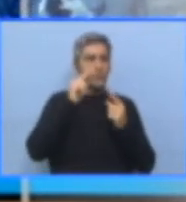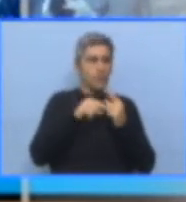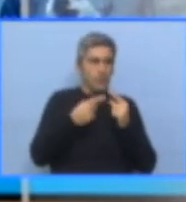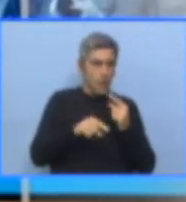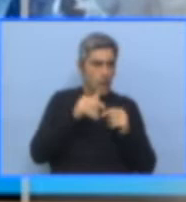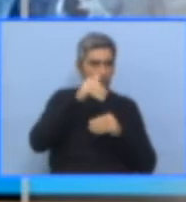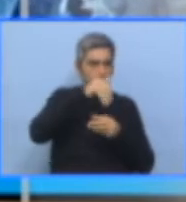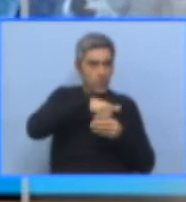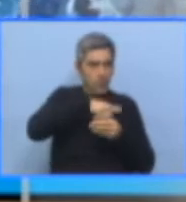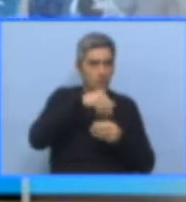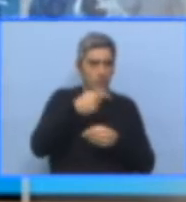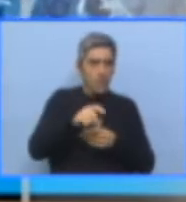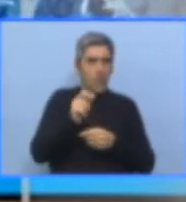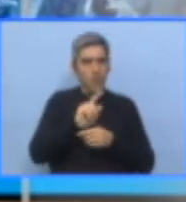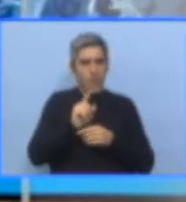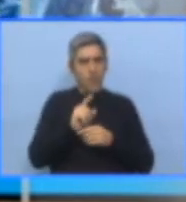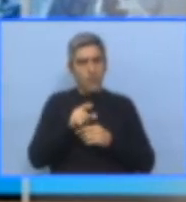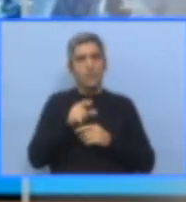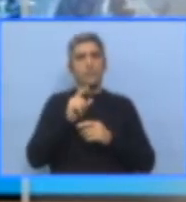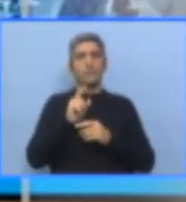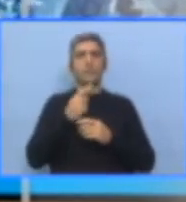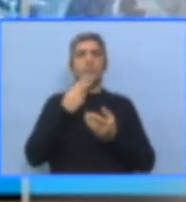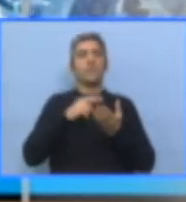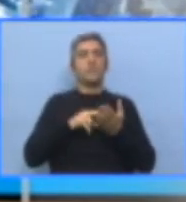definido e o que é verdade.